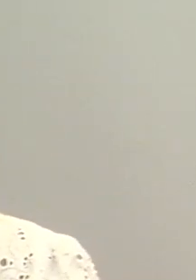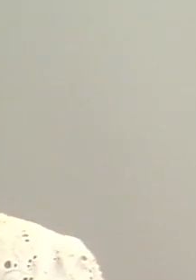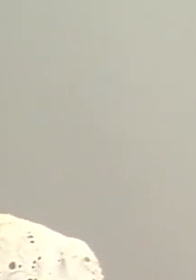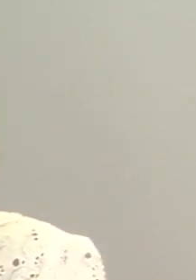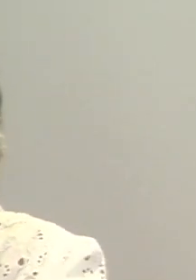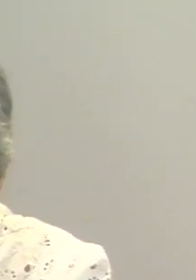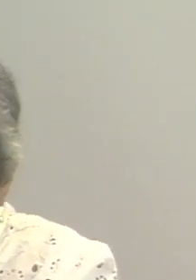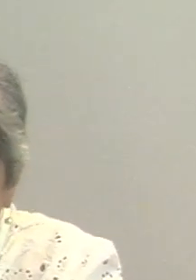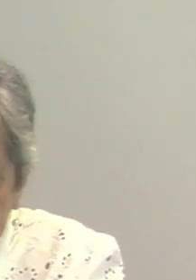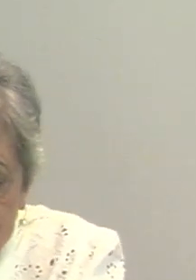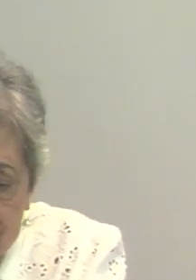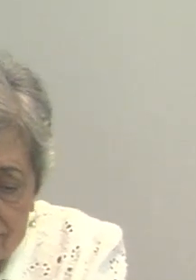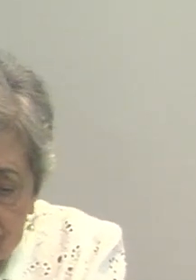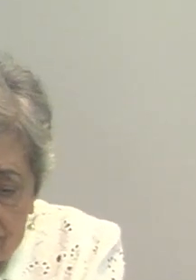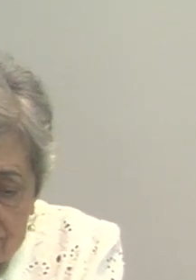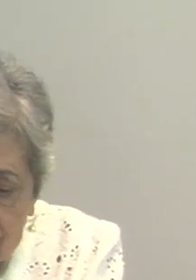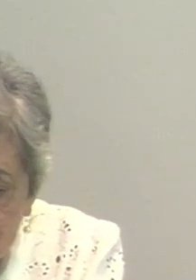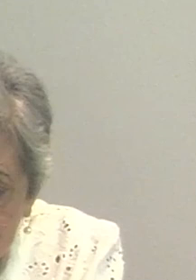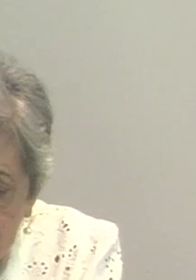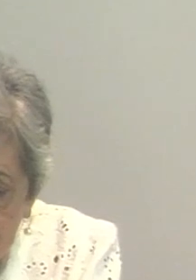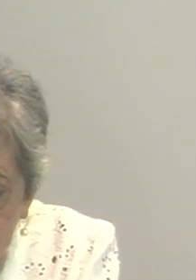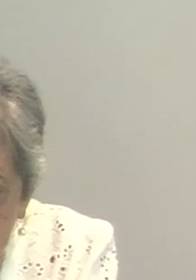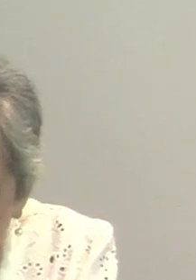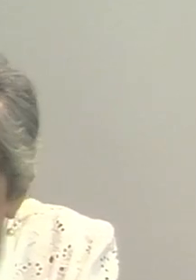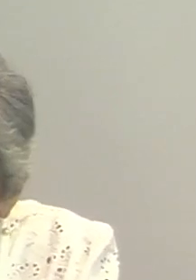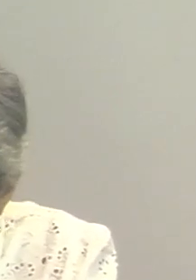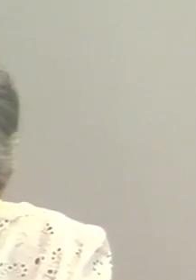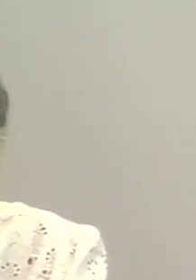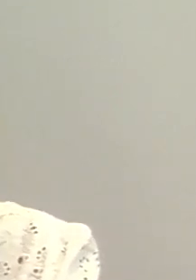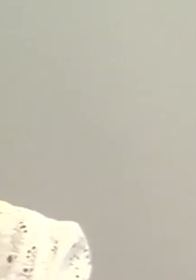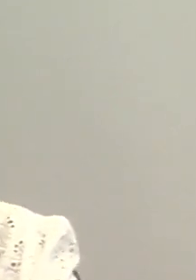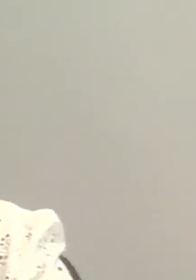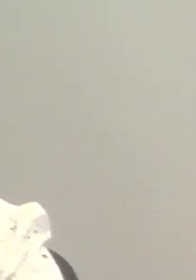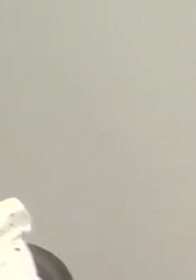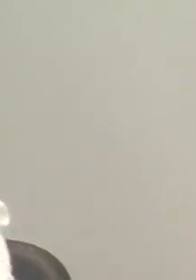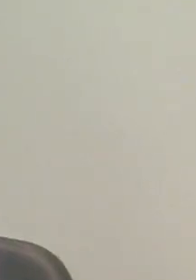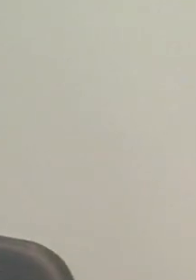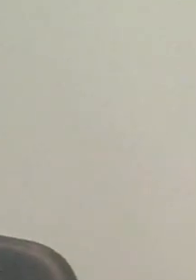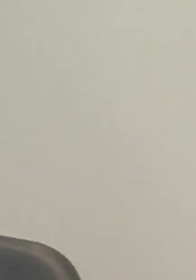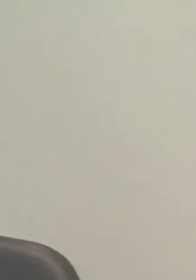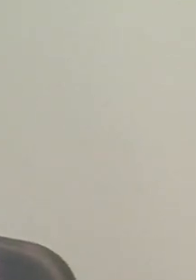Idosa, doutor Valmeri.